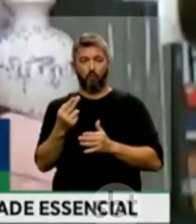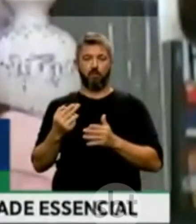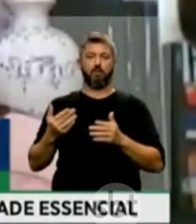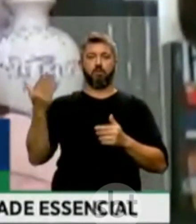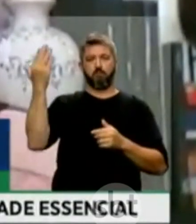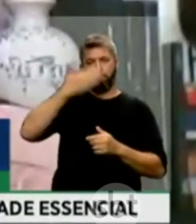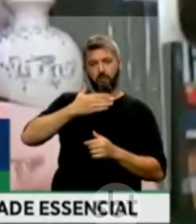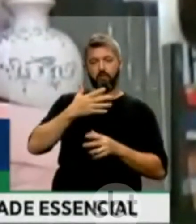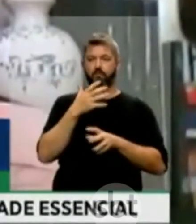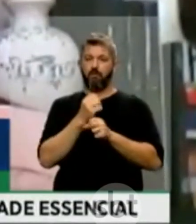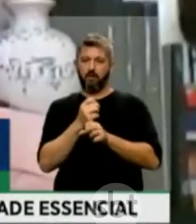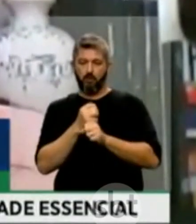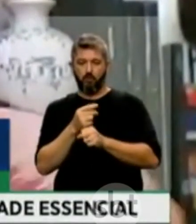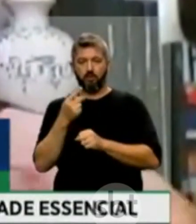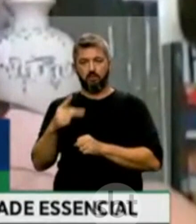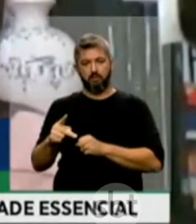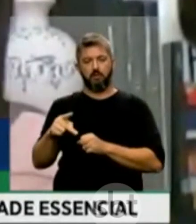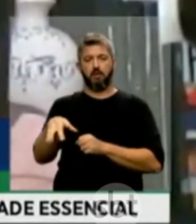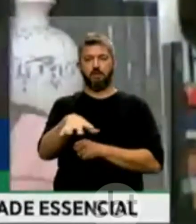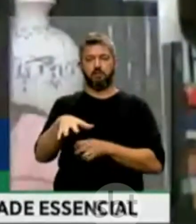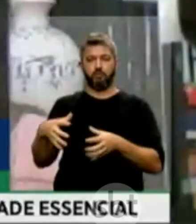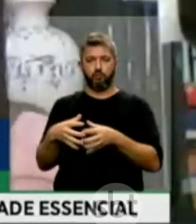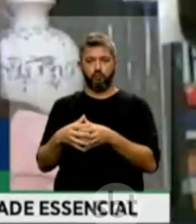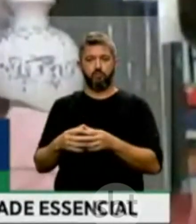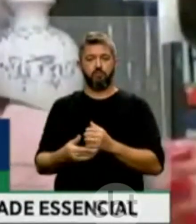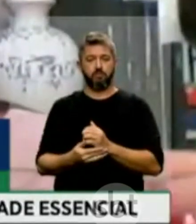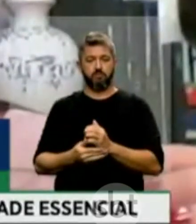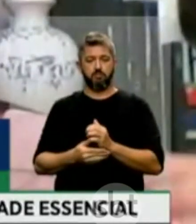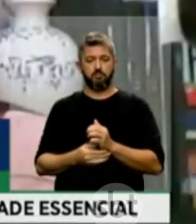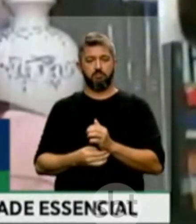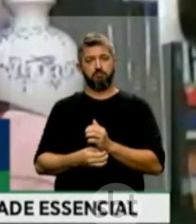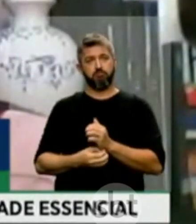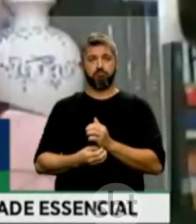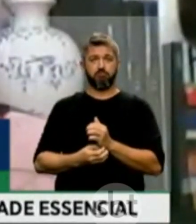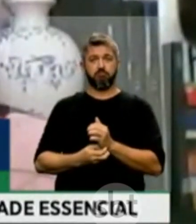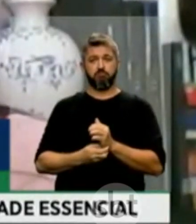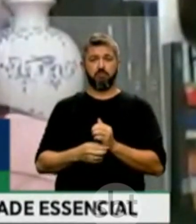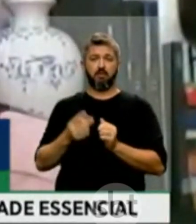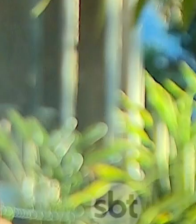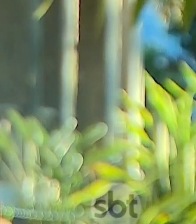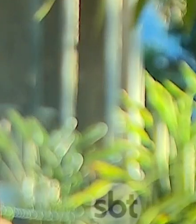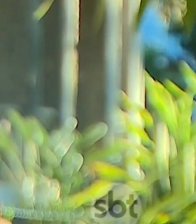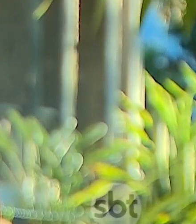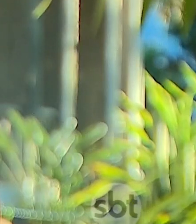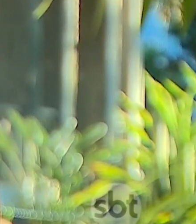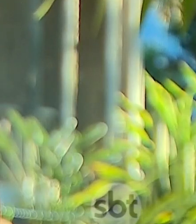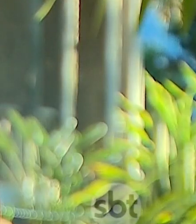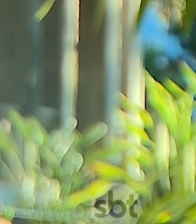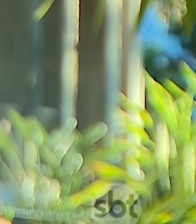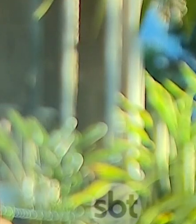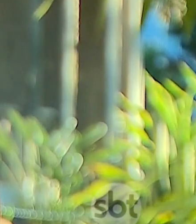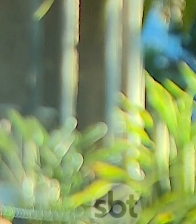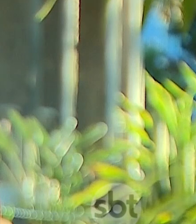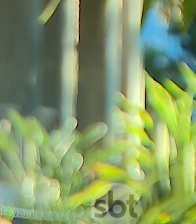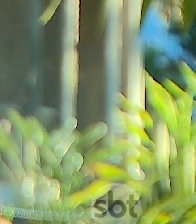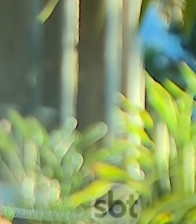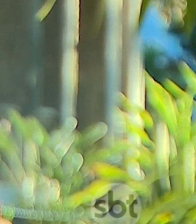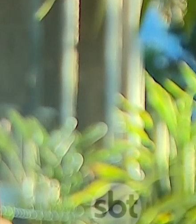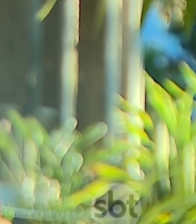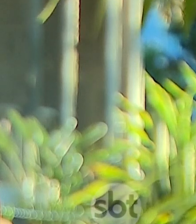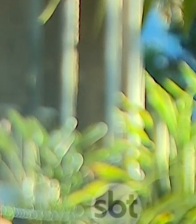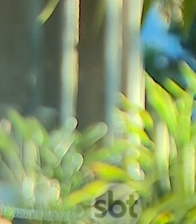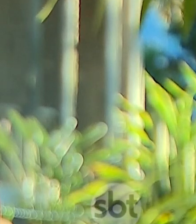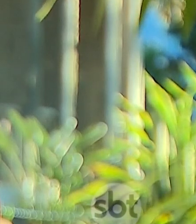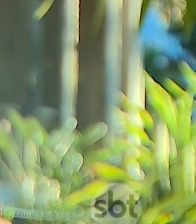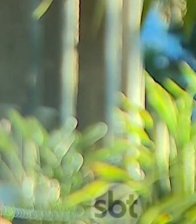mesmo de prestação de contas desse universo que foi o universo menor de 3 bilhões de reais o governo federal também